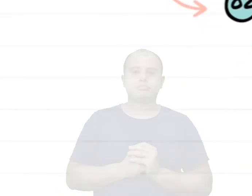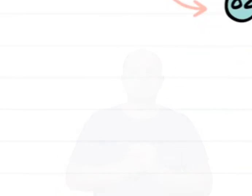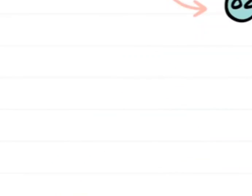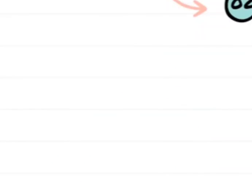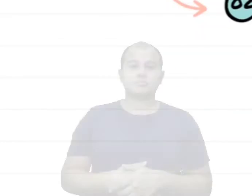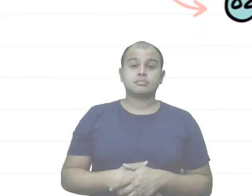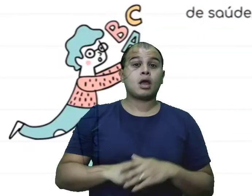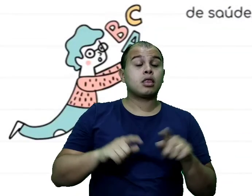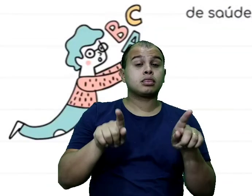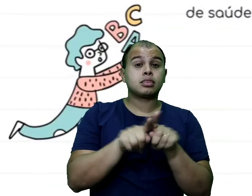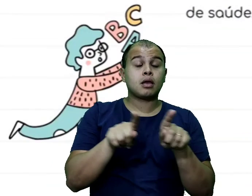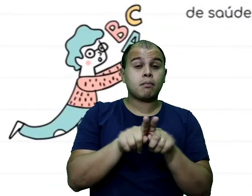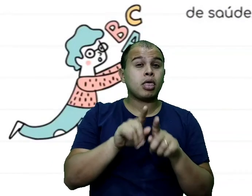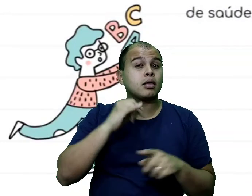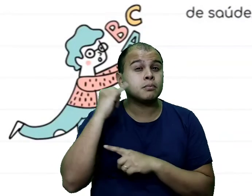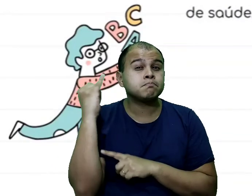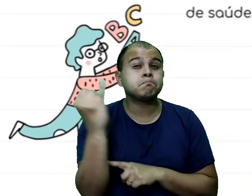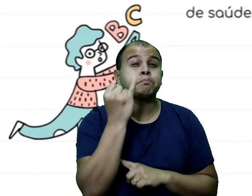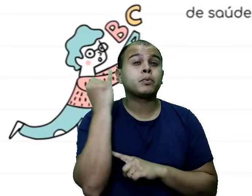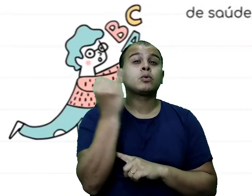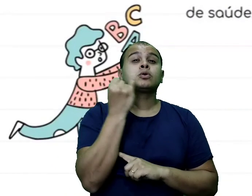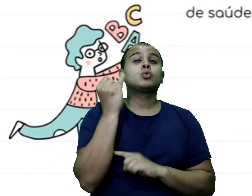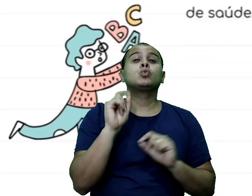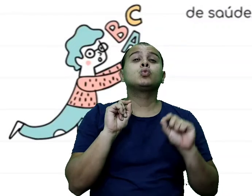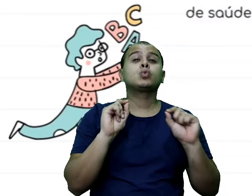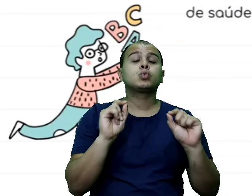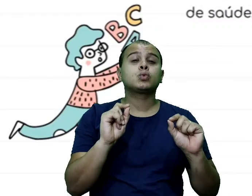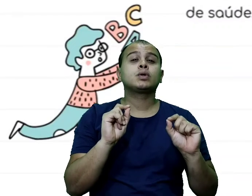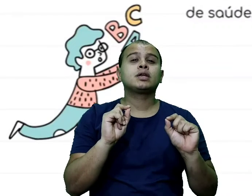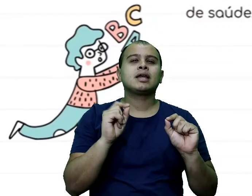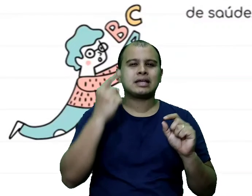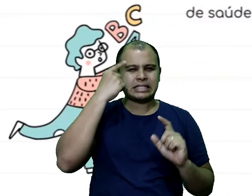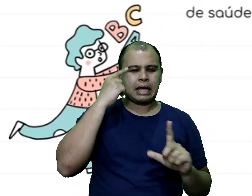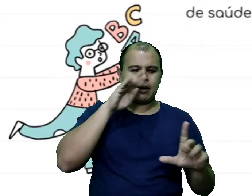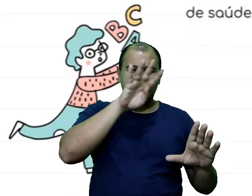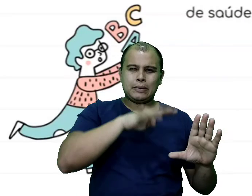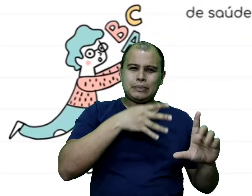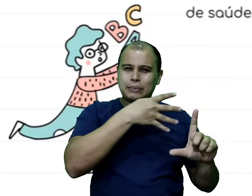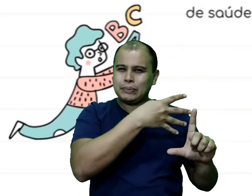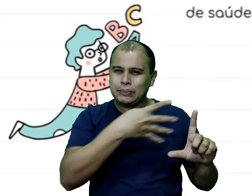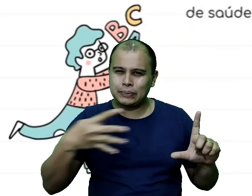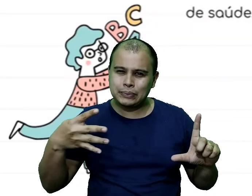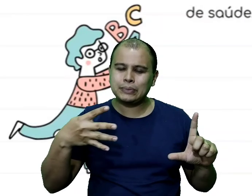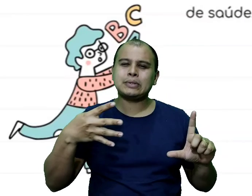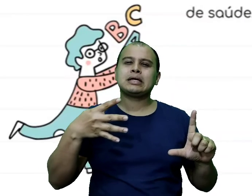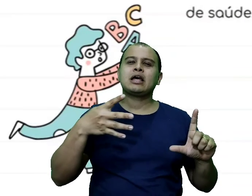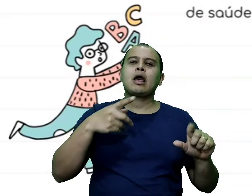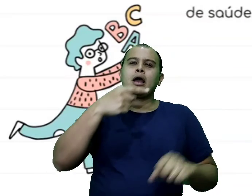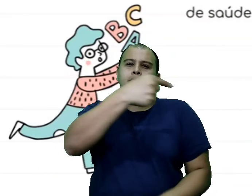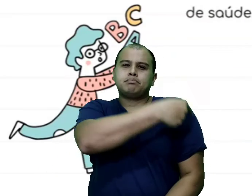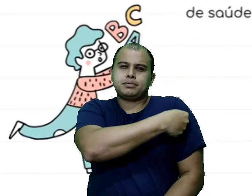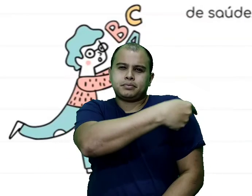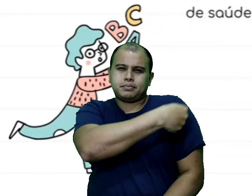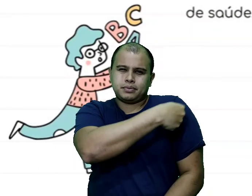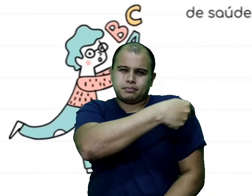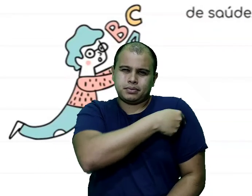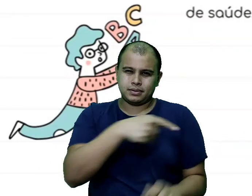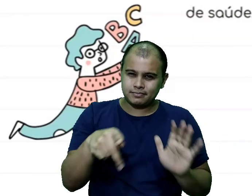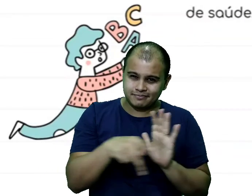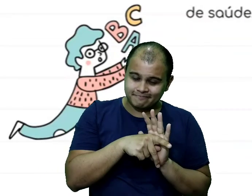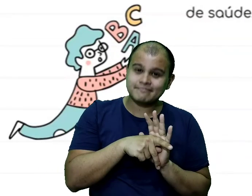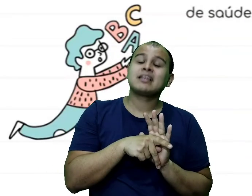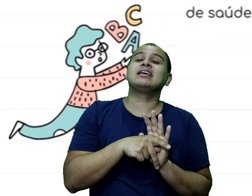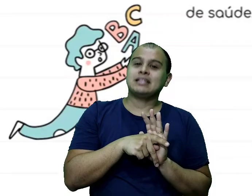bom? Um tema muito importante que às vezes a gente na correria do dia a dia deixa de lado é colocar a carteirinha